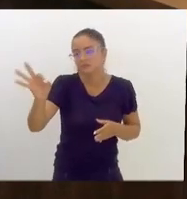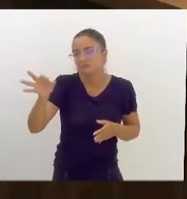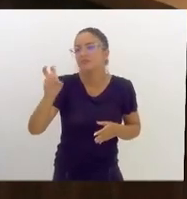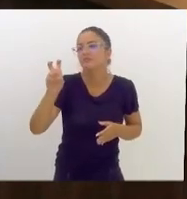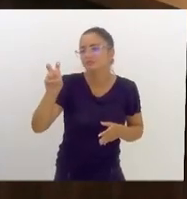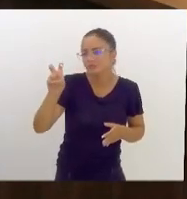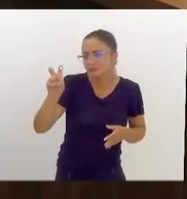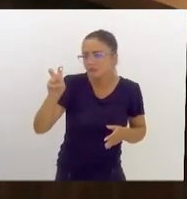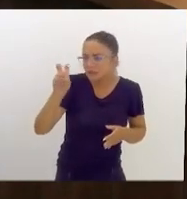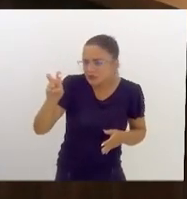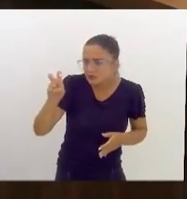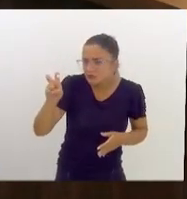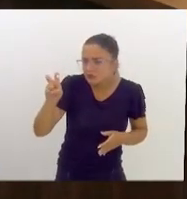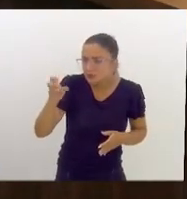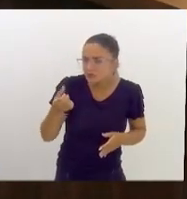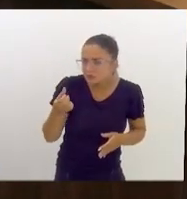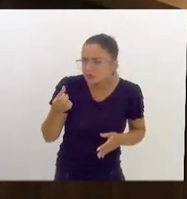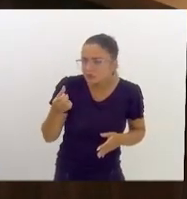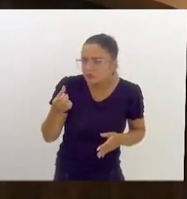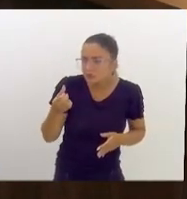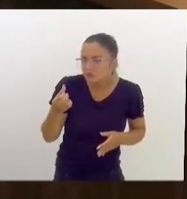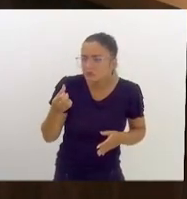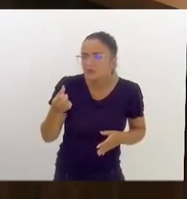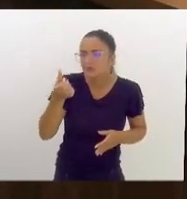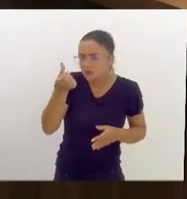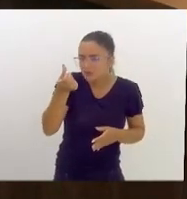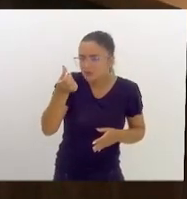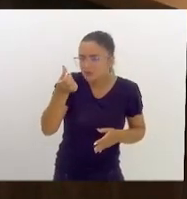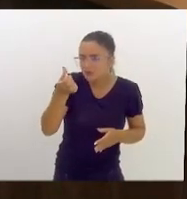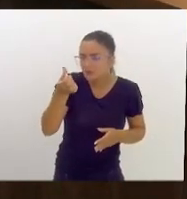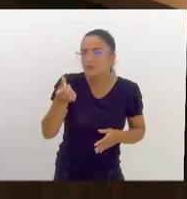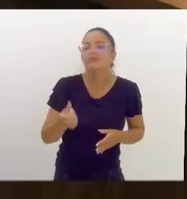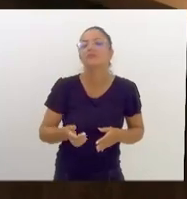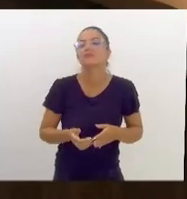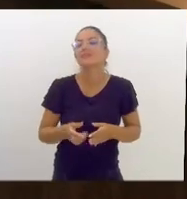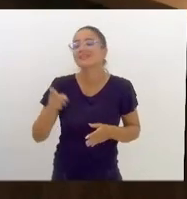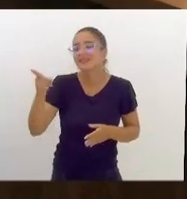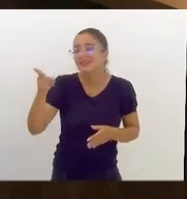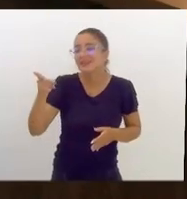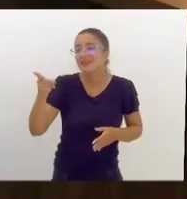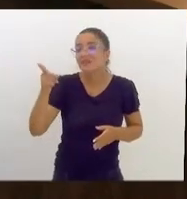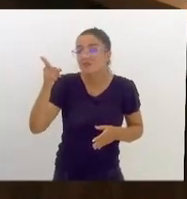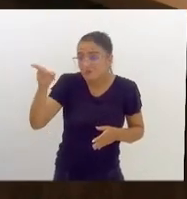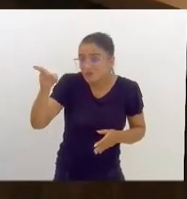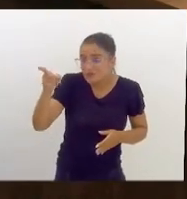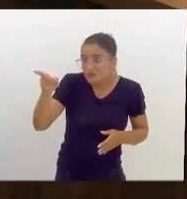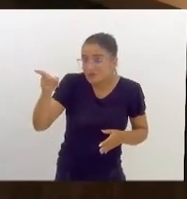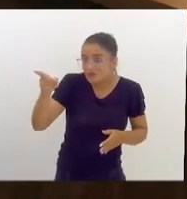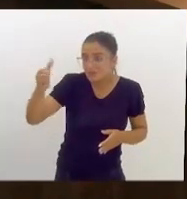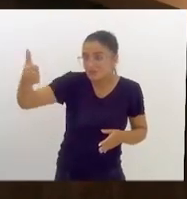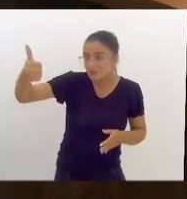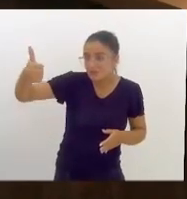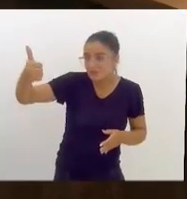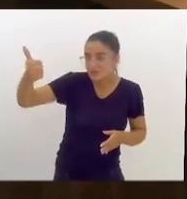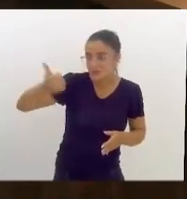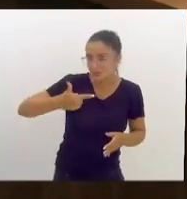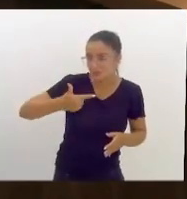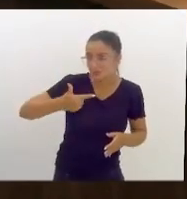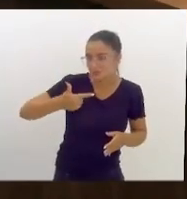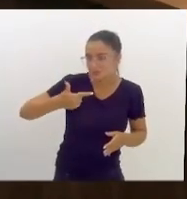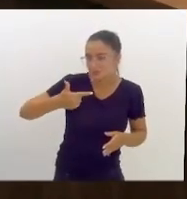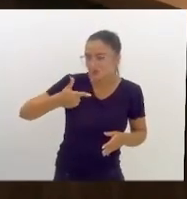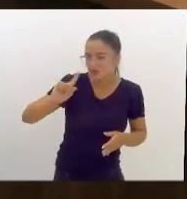Foi para o 5º ou foi para o 6º? Foi para o 6º. Então, deputado, chegou deputado Luiz Paulo chegou uma legislatura depois